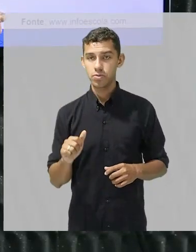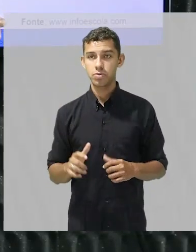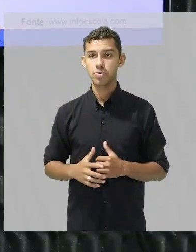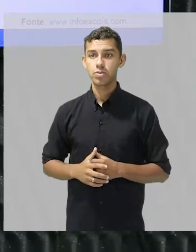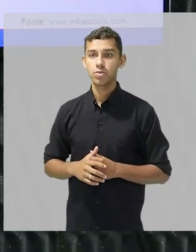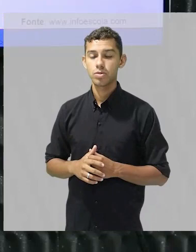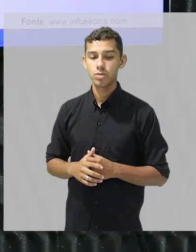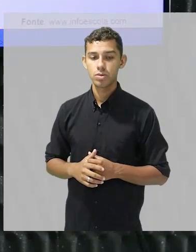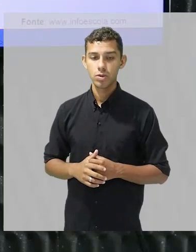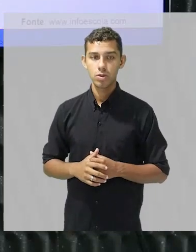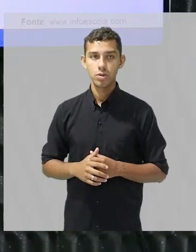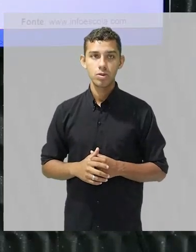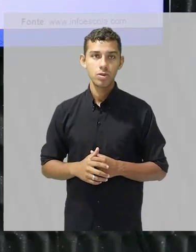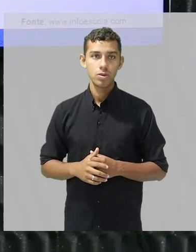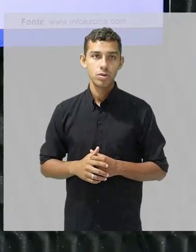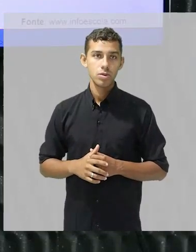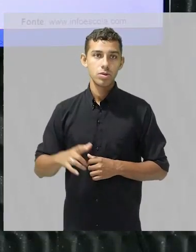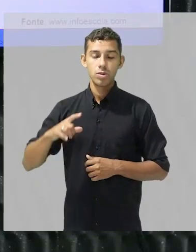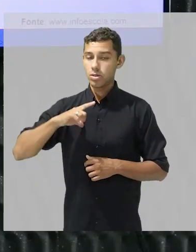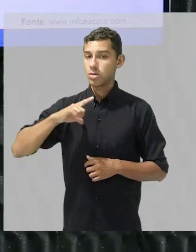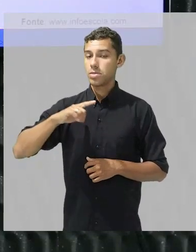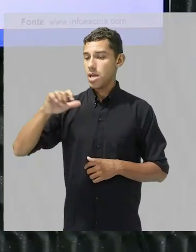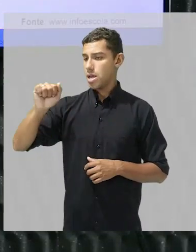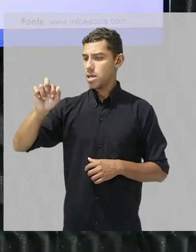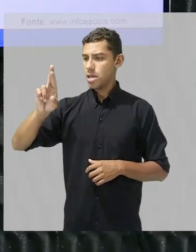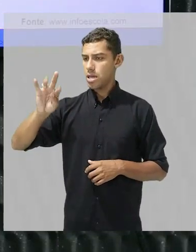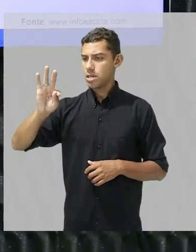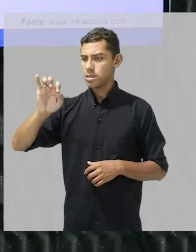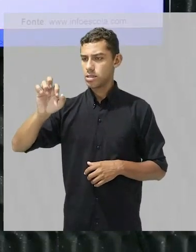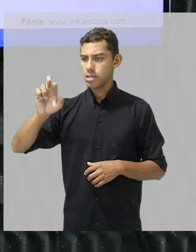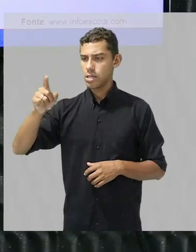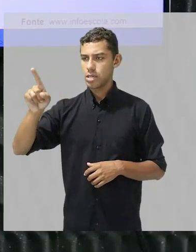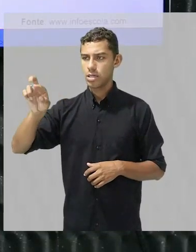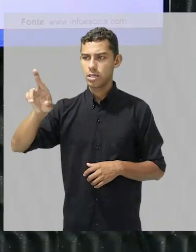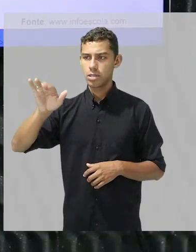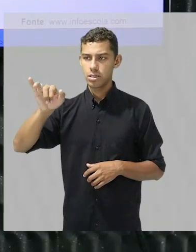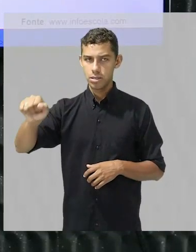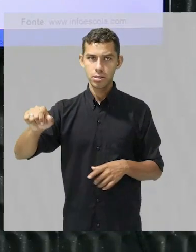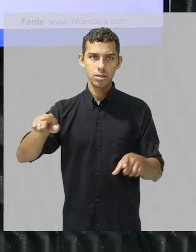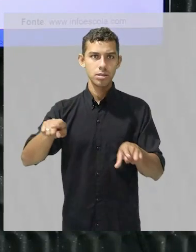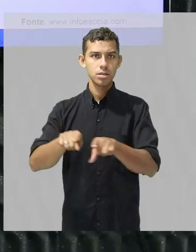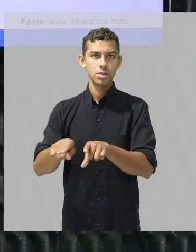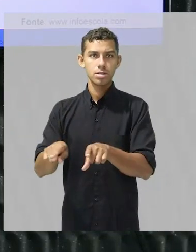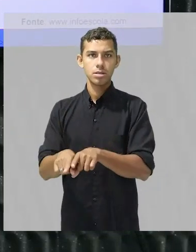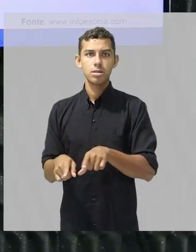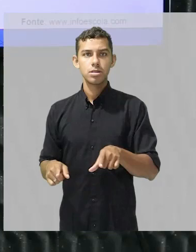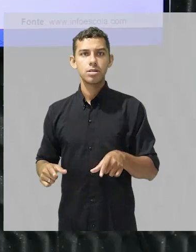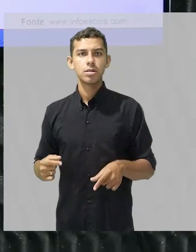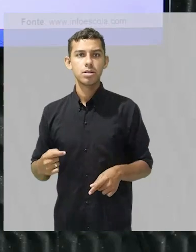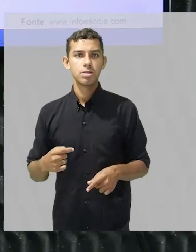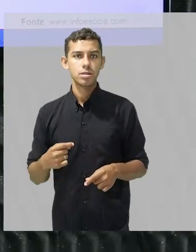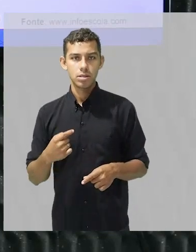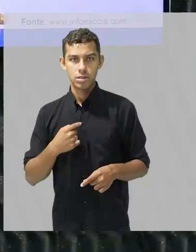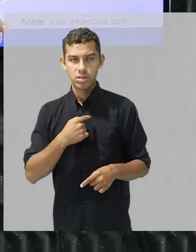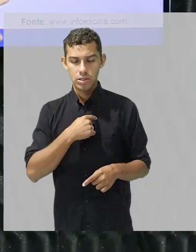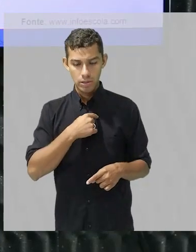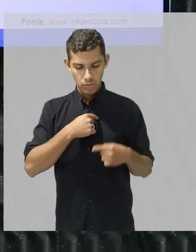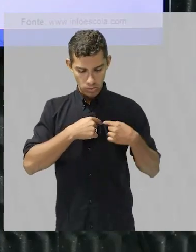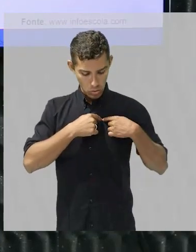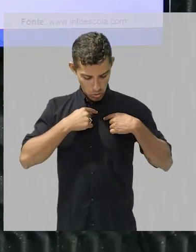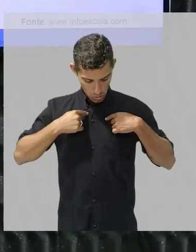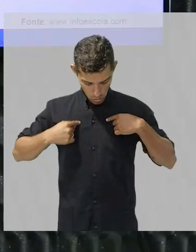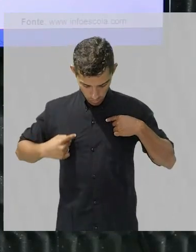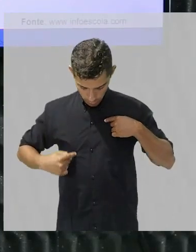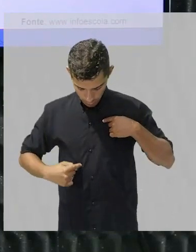para as outras partes do corpo. E a artéria também, ó, vai, tanto isso aqui, né, que